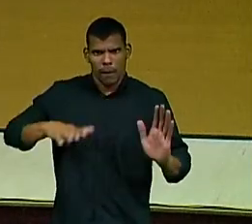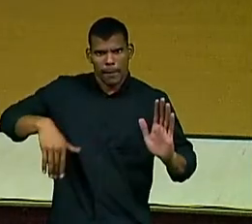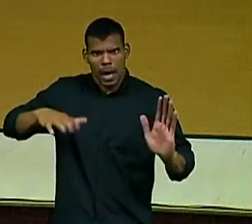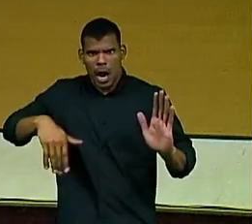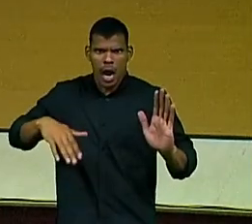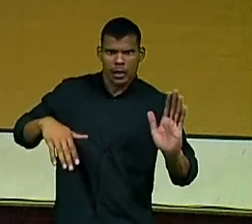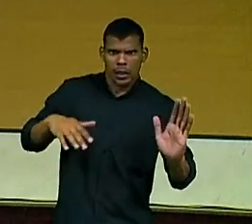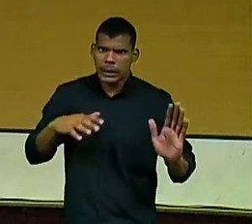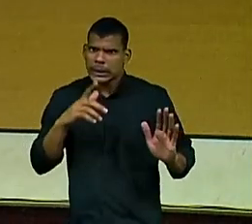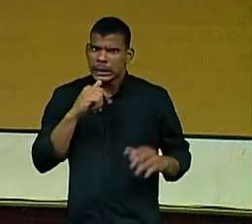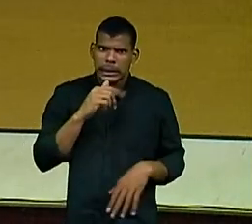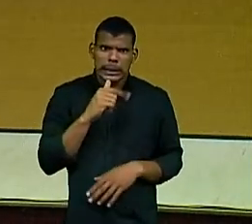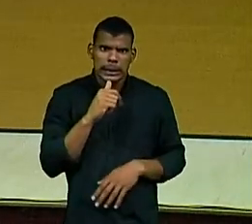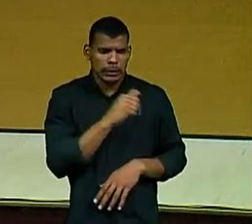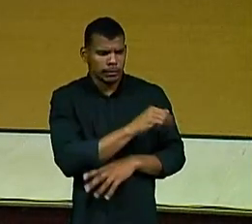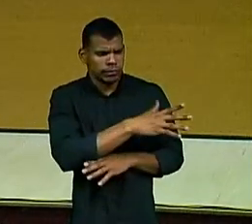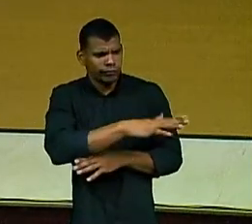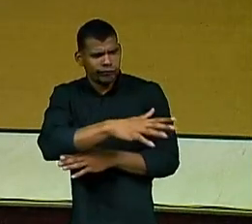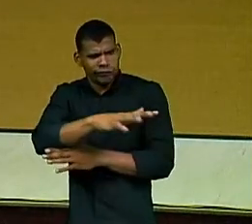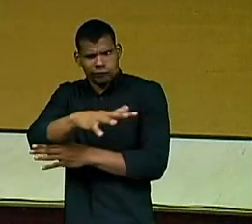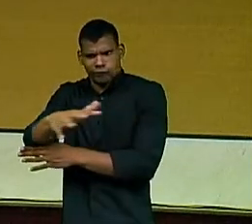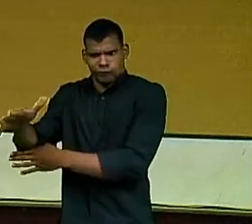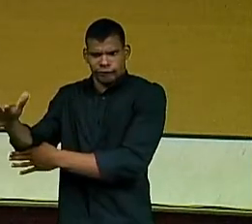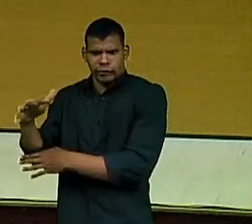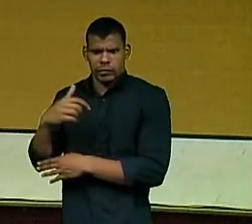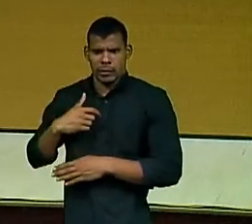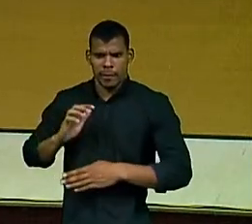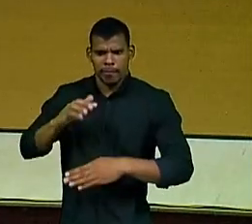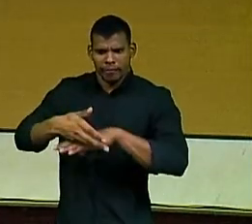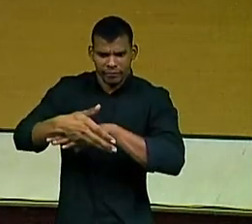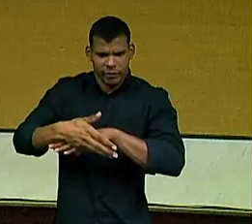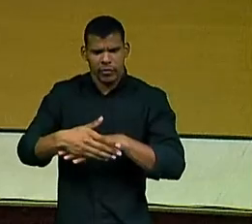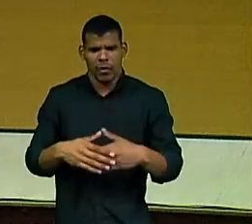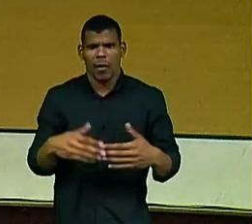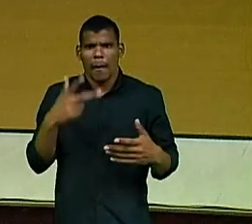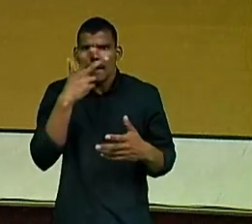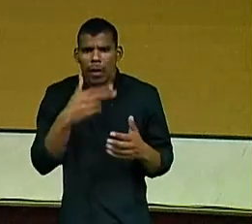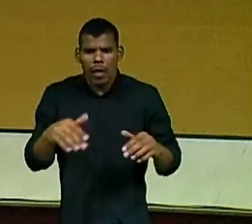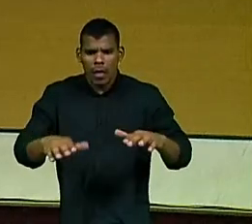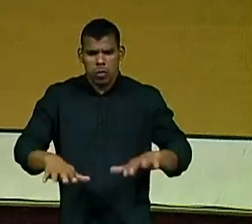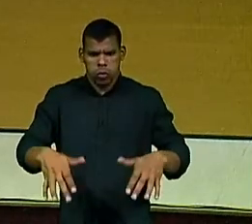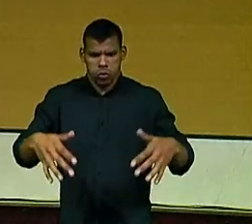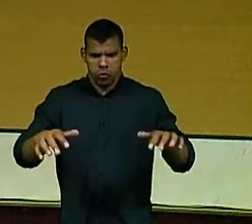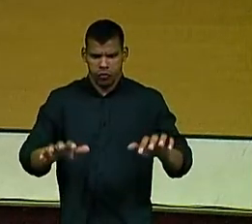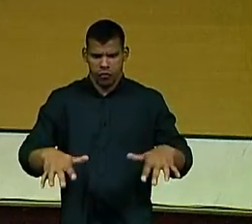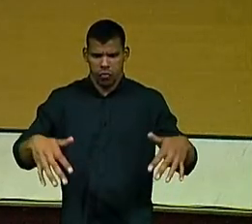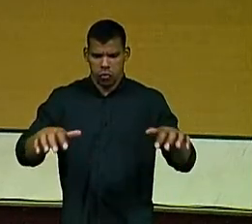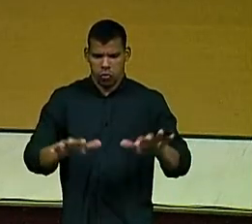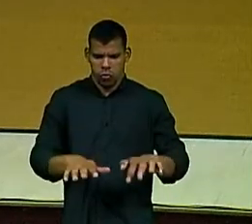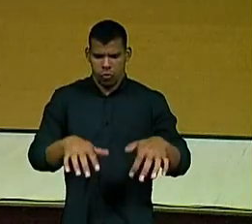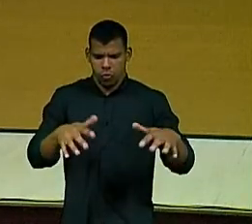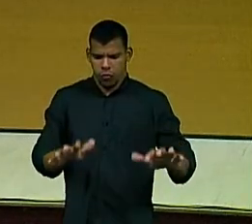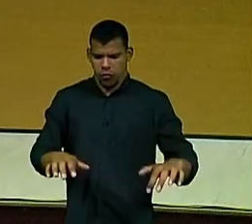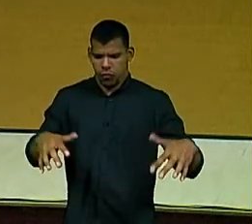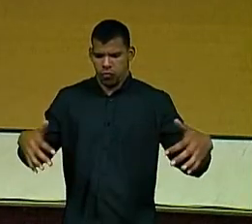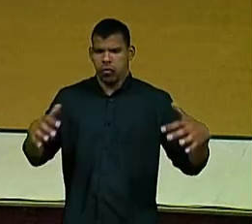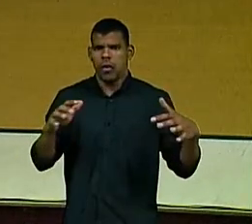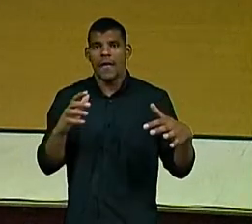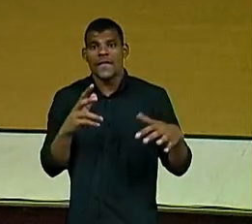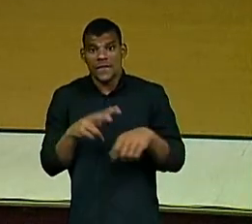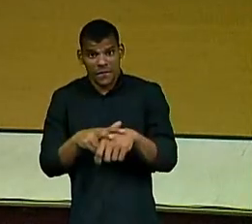aquelas algas verdes elas são indicadores de poluição geralmente viu então cuidado aquelas algas